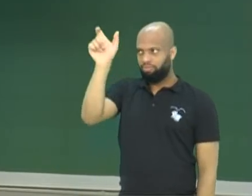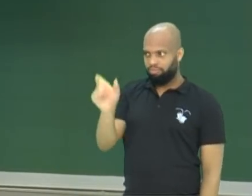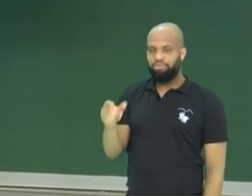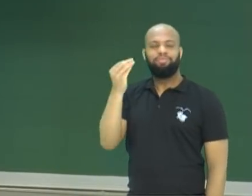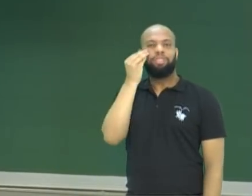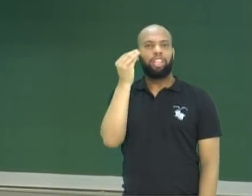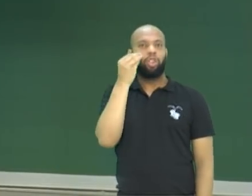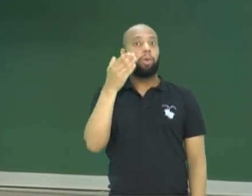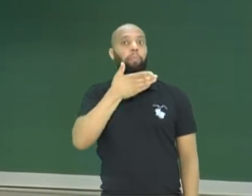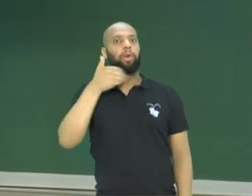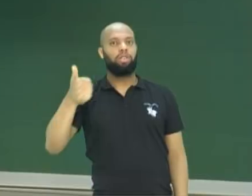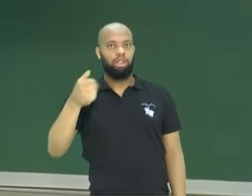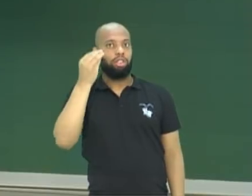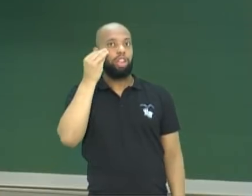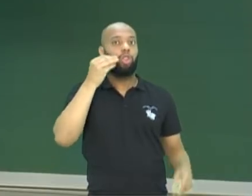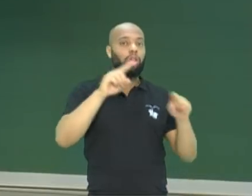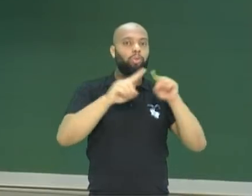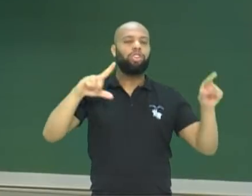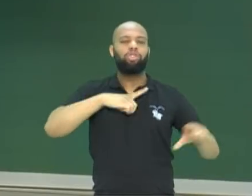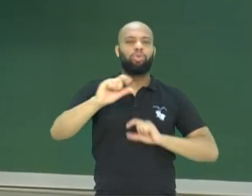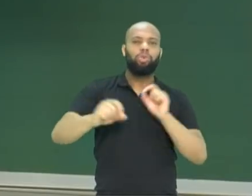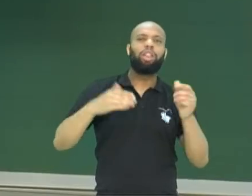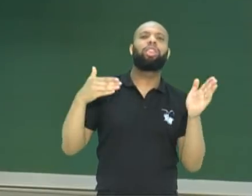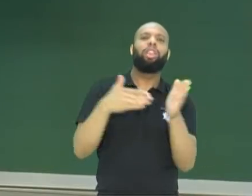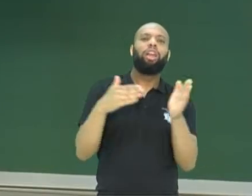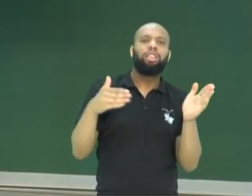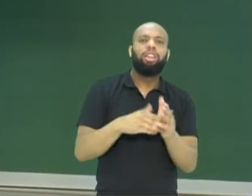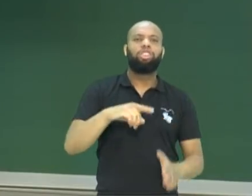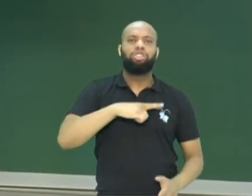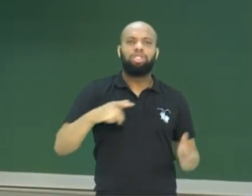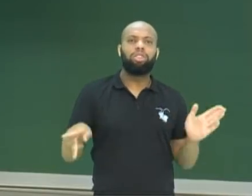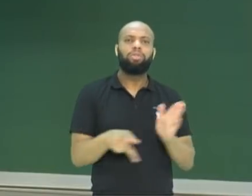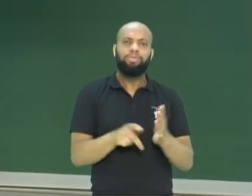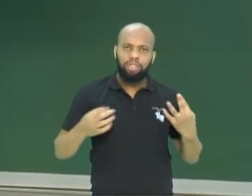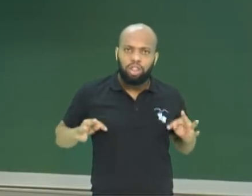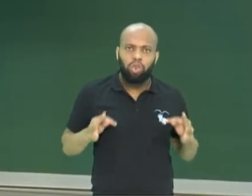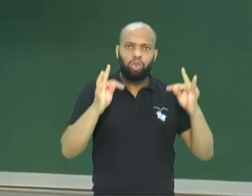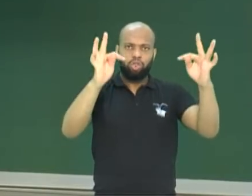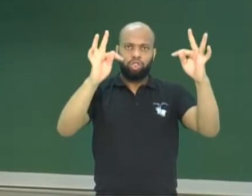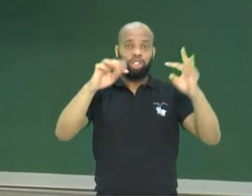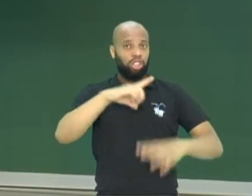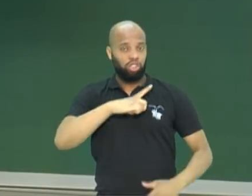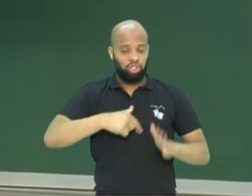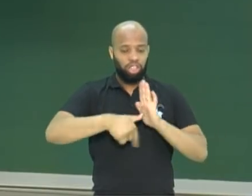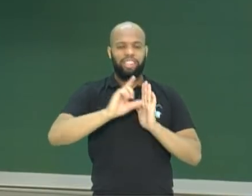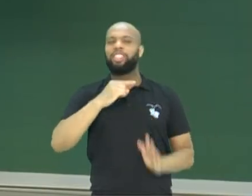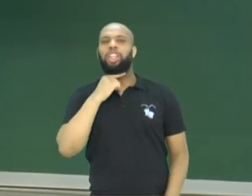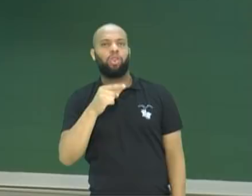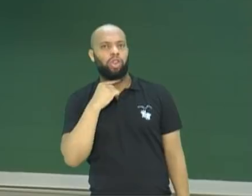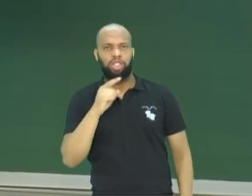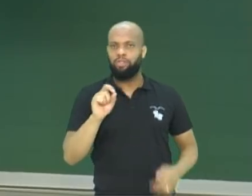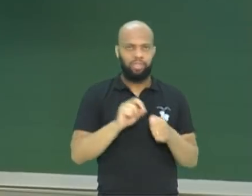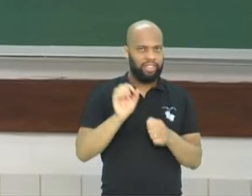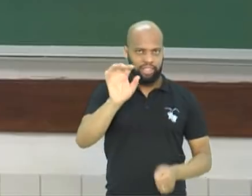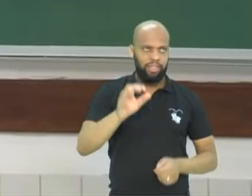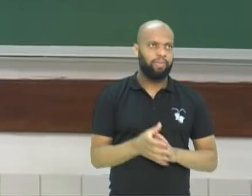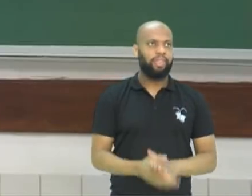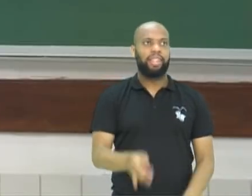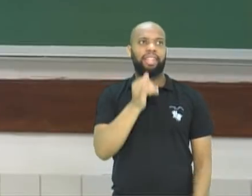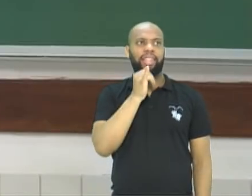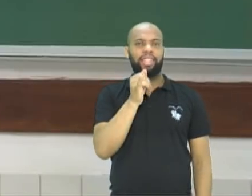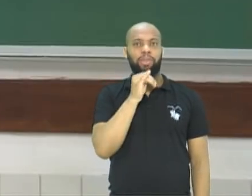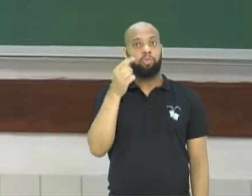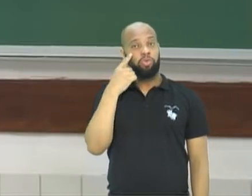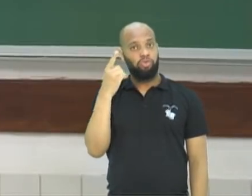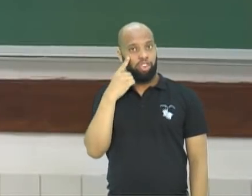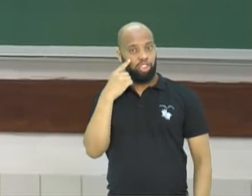tentou aprimorar, mas com aquela dificuldade que tinha de tecnologia disponível à época, ele não conseguiu. Por exemplo, a